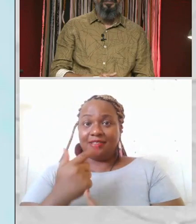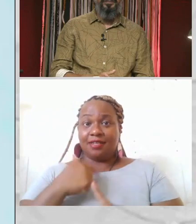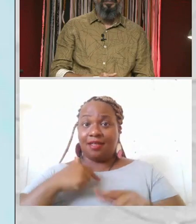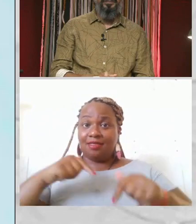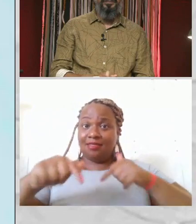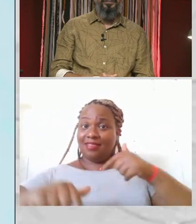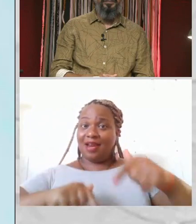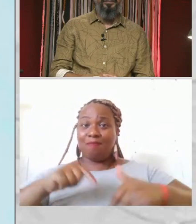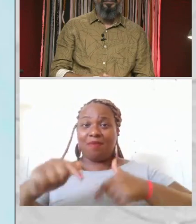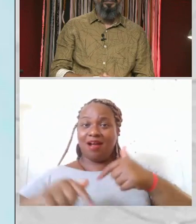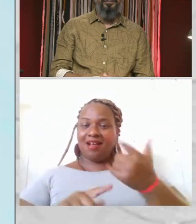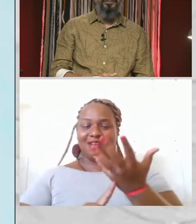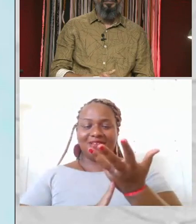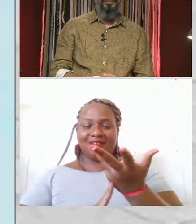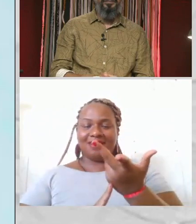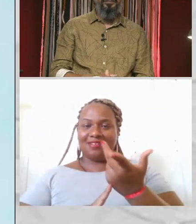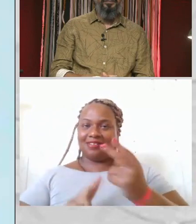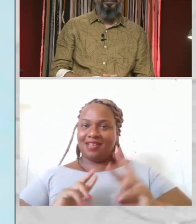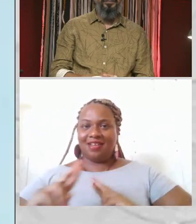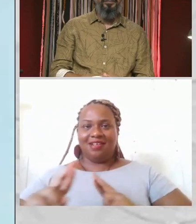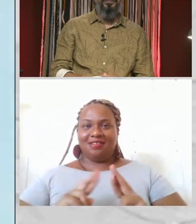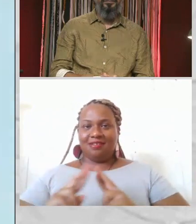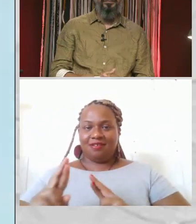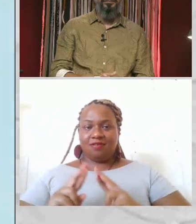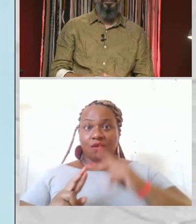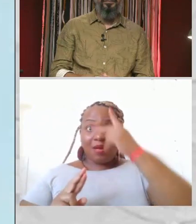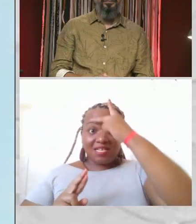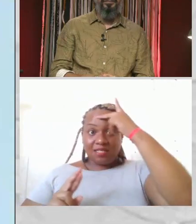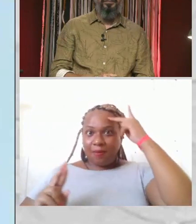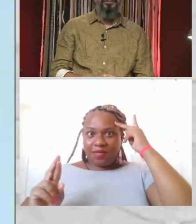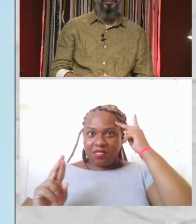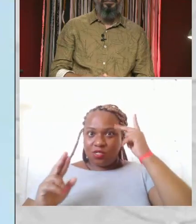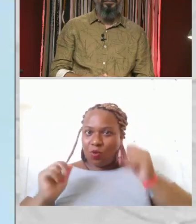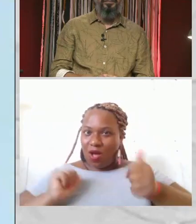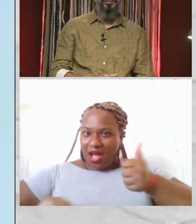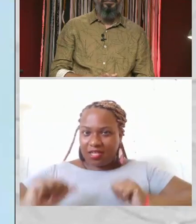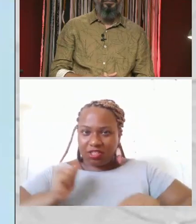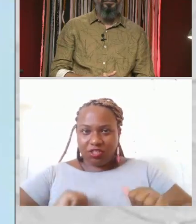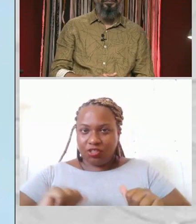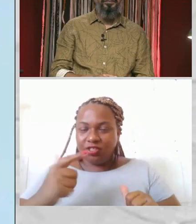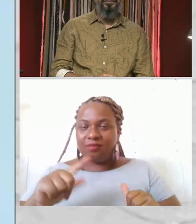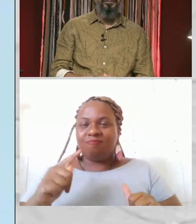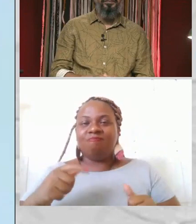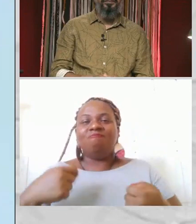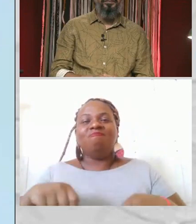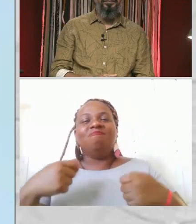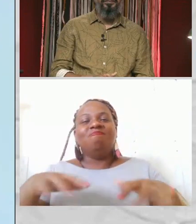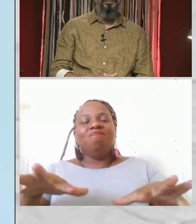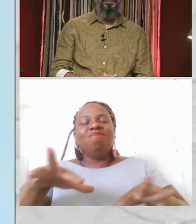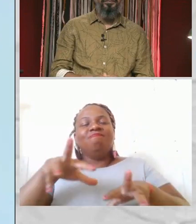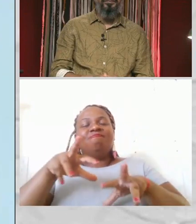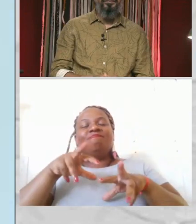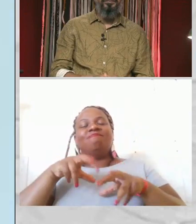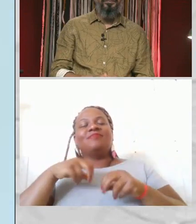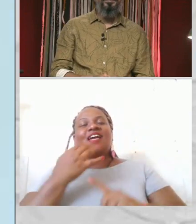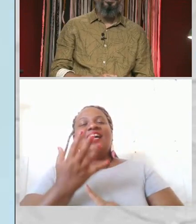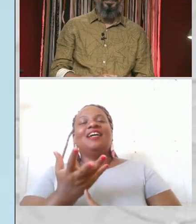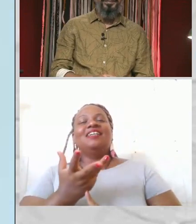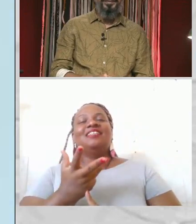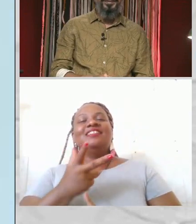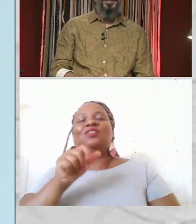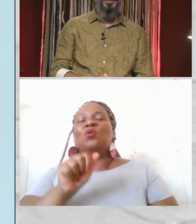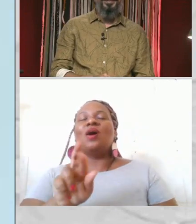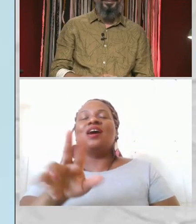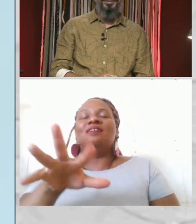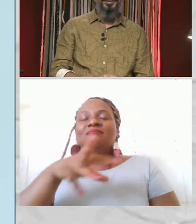outra relação. Mas o ser humano que não é artista, ele precisa de arte para que a alma dele consiga respirar. Então,